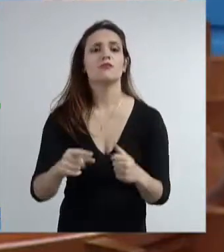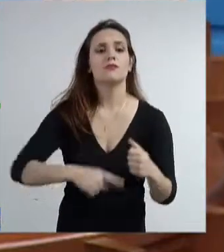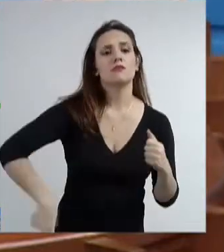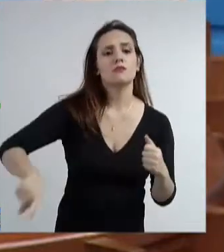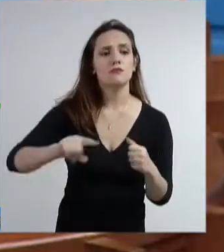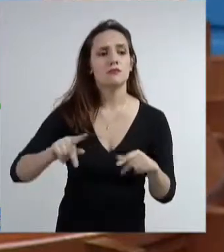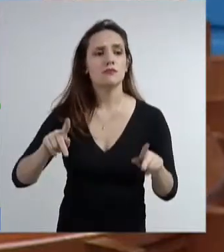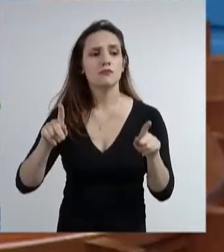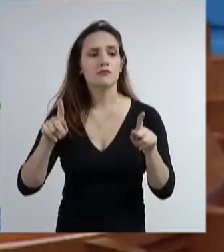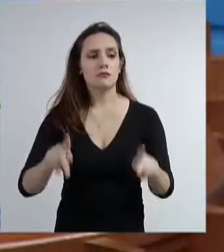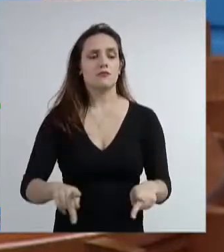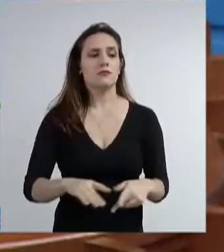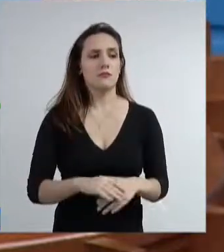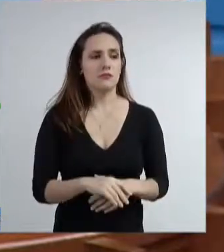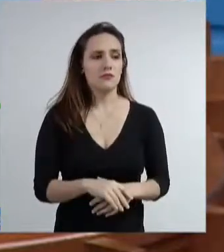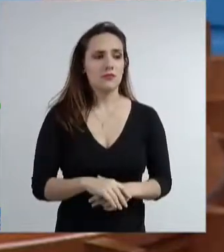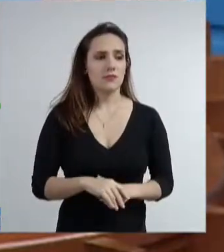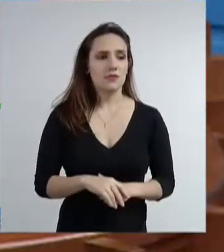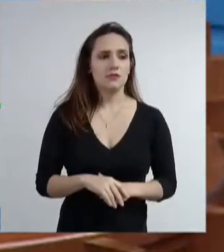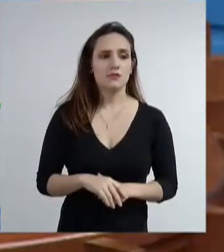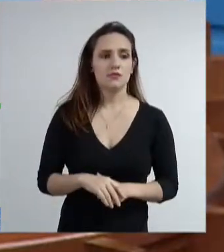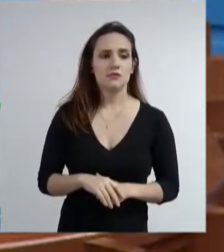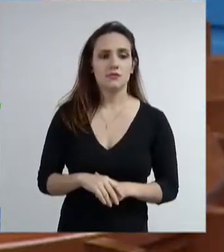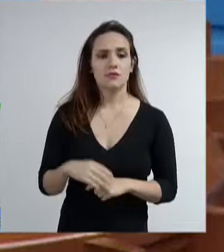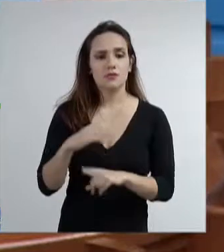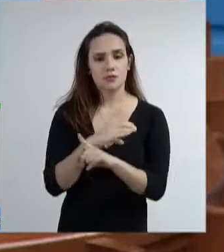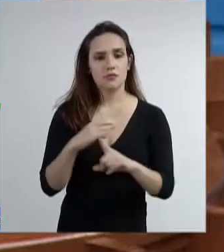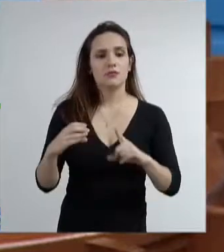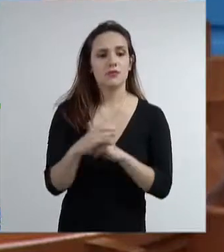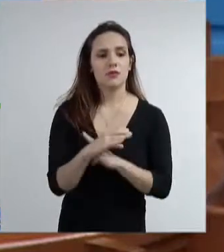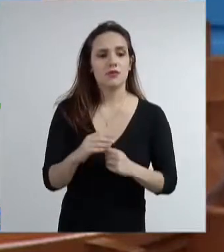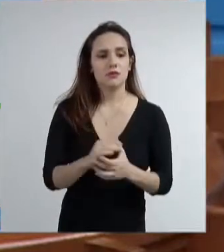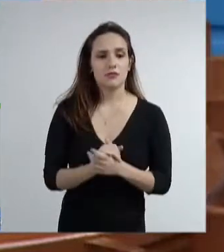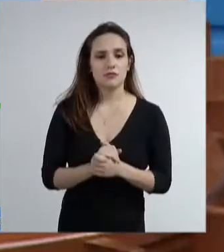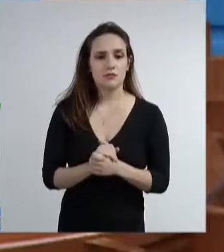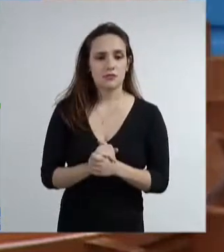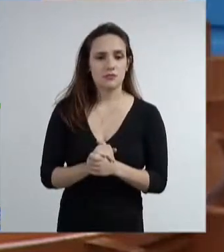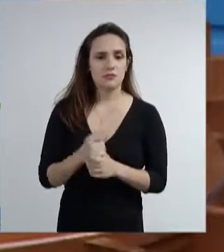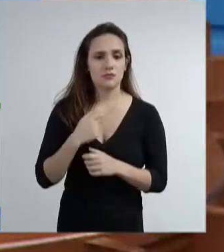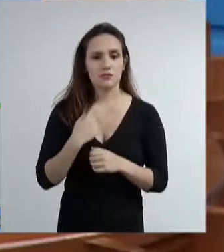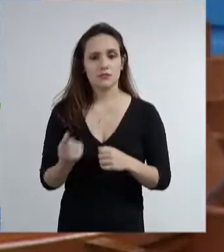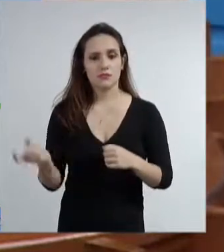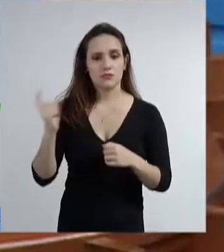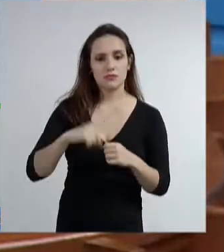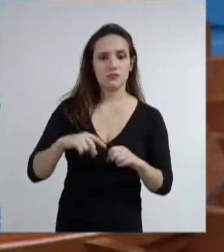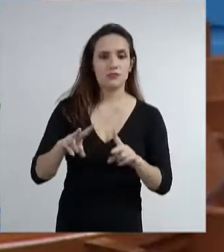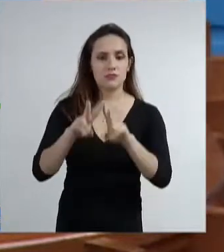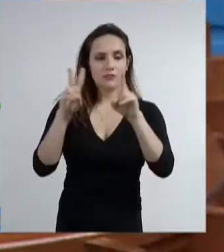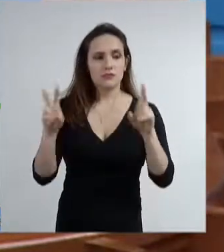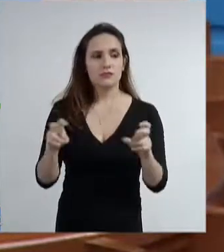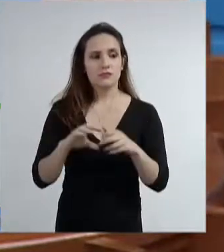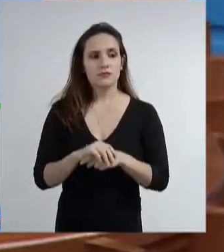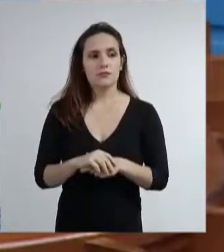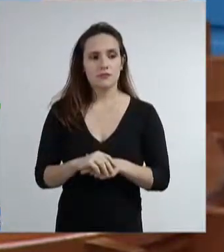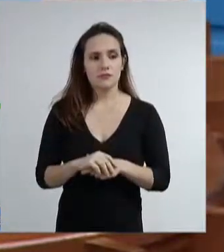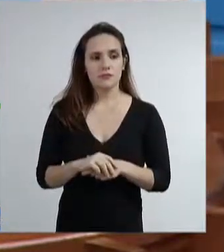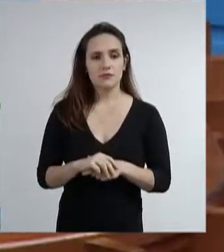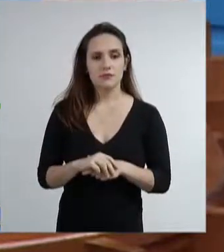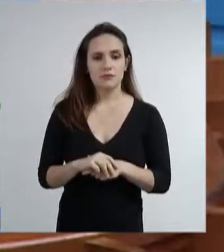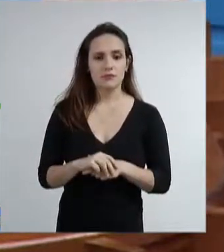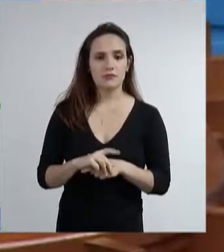anseios maiores da comunidade sul-mato-grossense. Eu volto a um assunto aqui que pode até